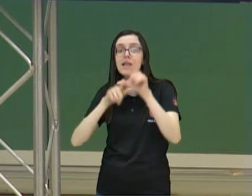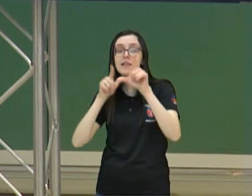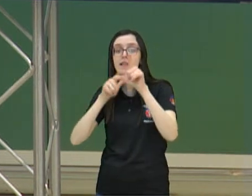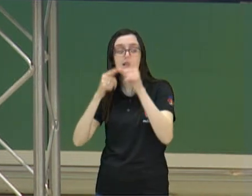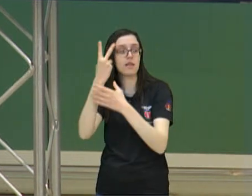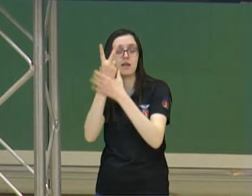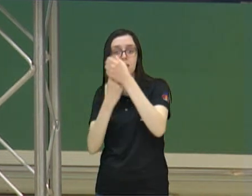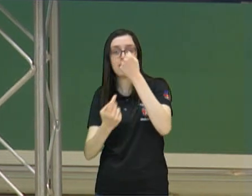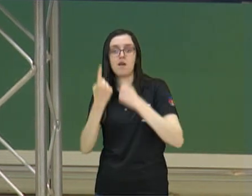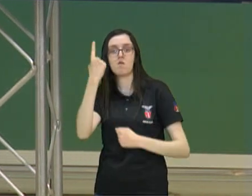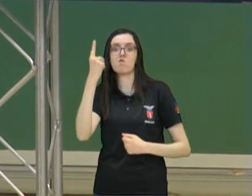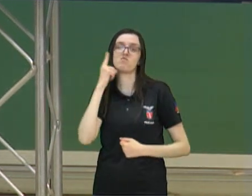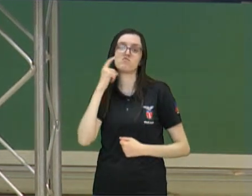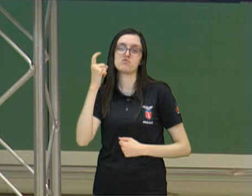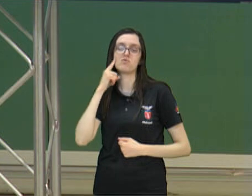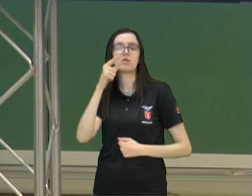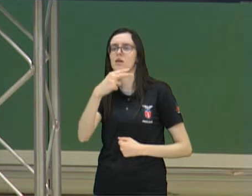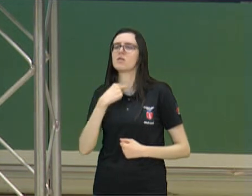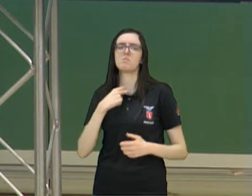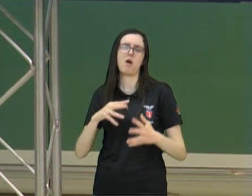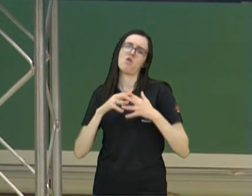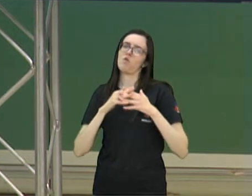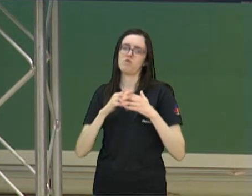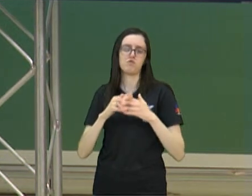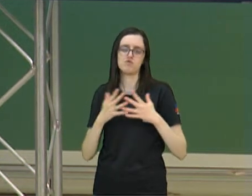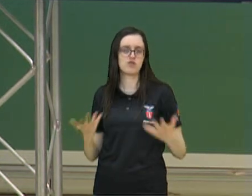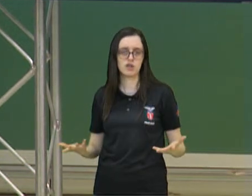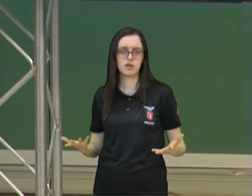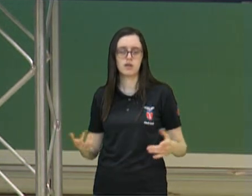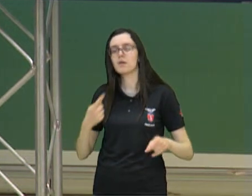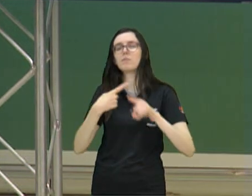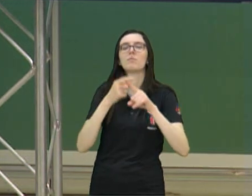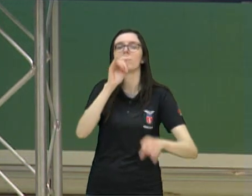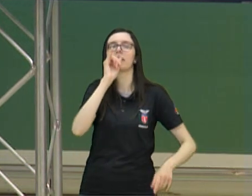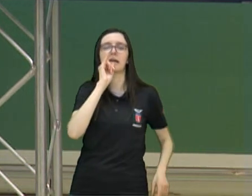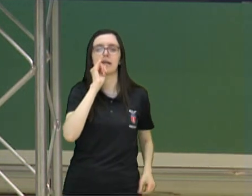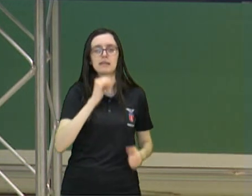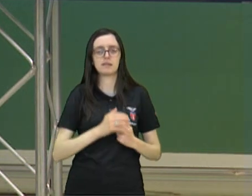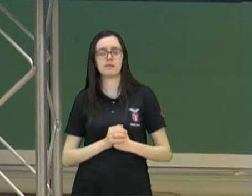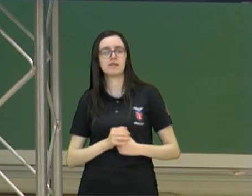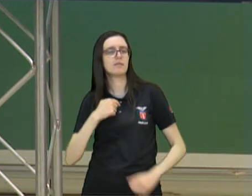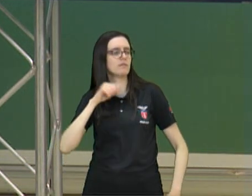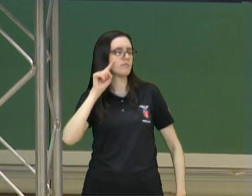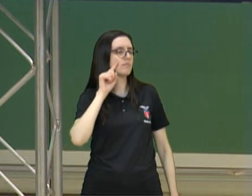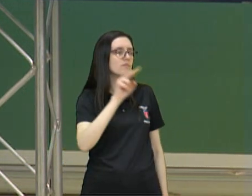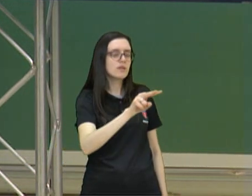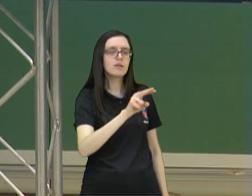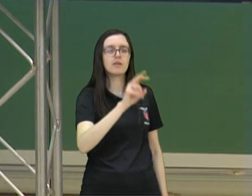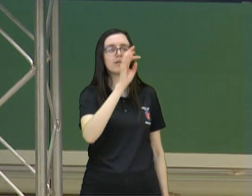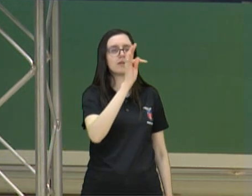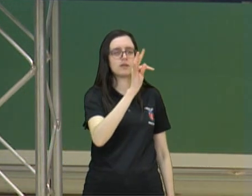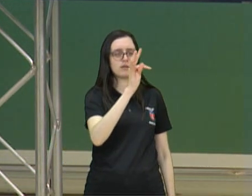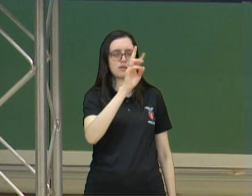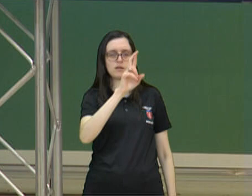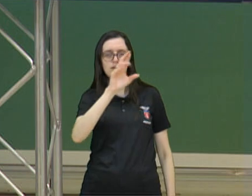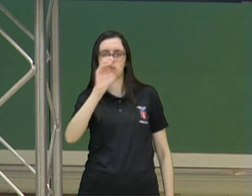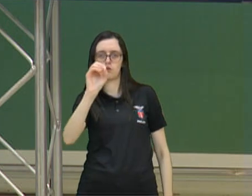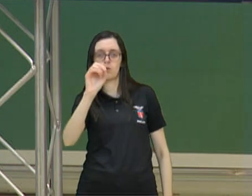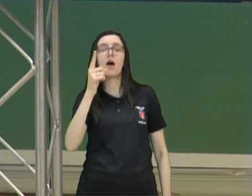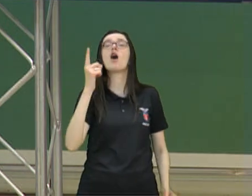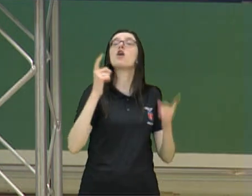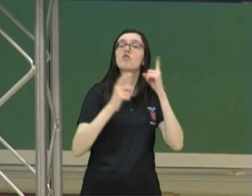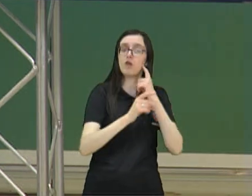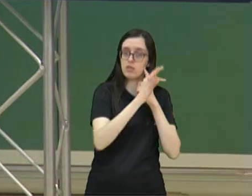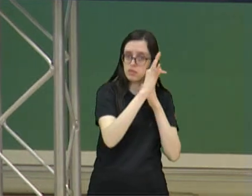som. Então, é isso que você não pode confundir. Porque aqui, ó, por exemplo, entrou, eu tenho tanto o som do T como o